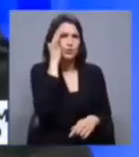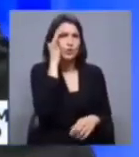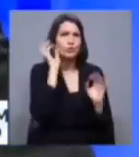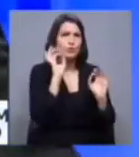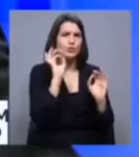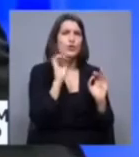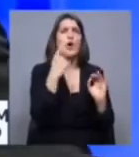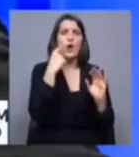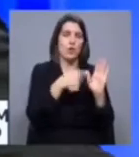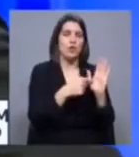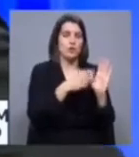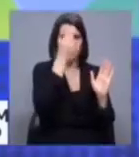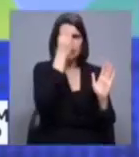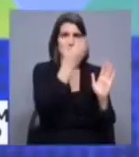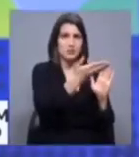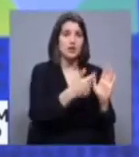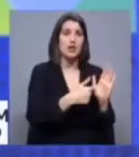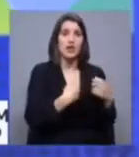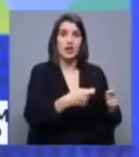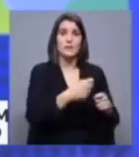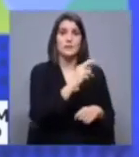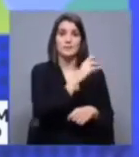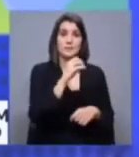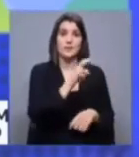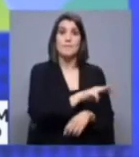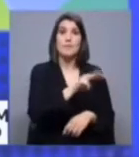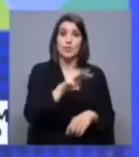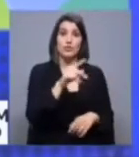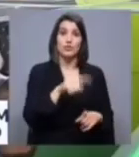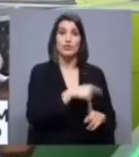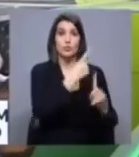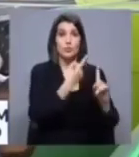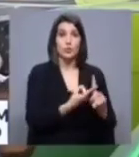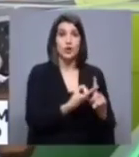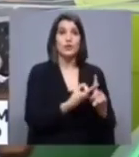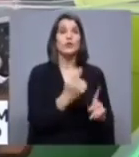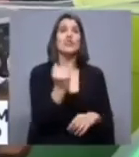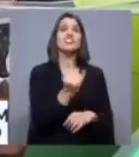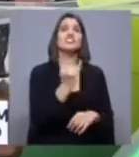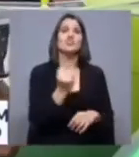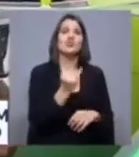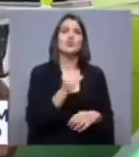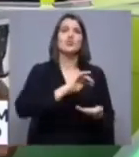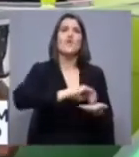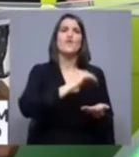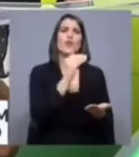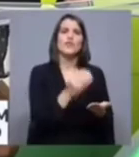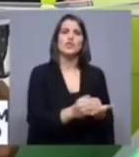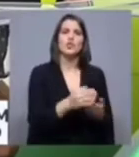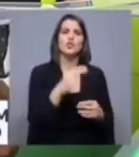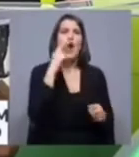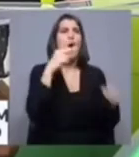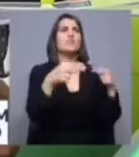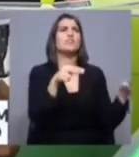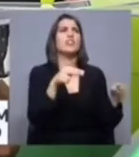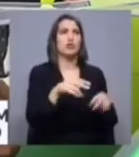Com números. Então, só para que o João saiba, nós gastamos 300 milhões por ano em institutos, fundações e